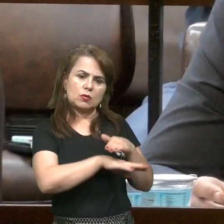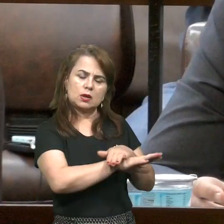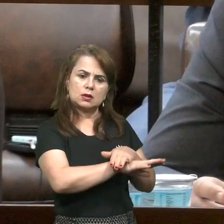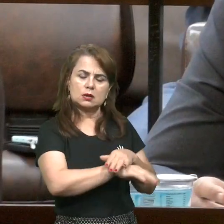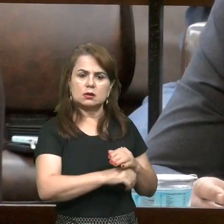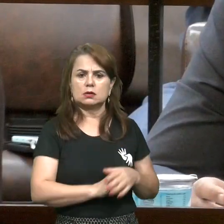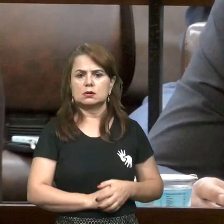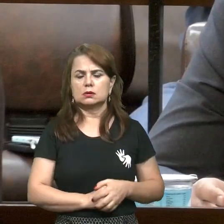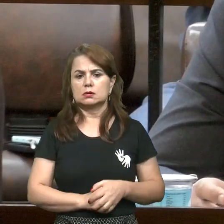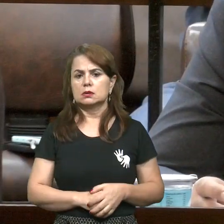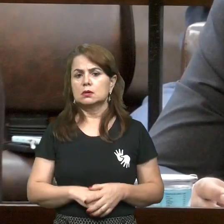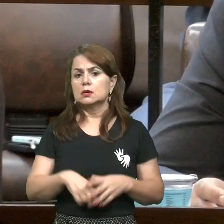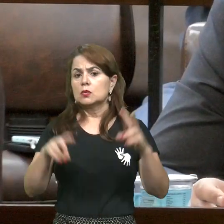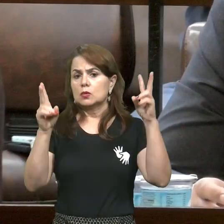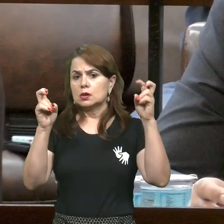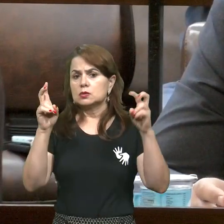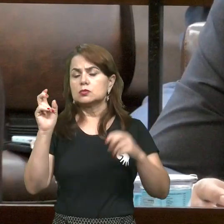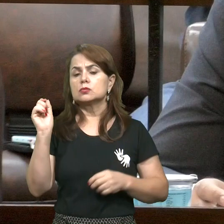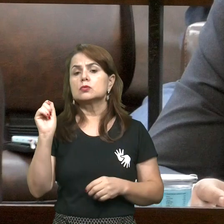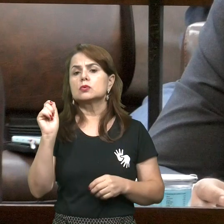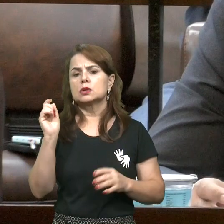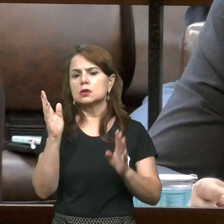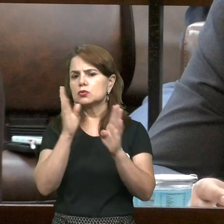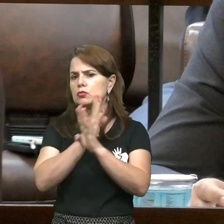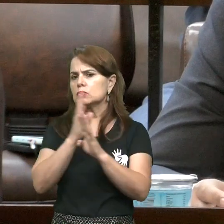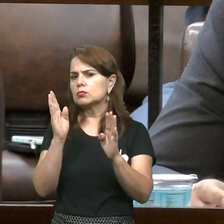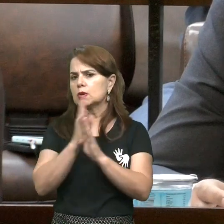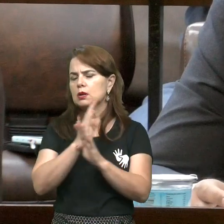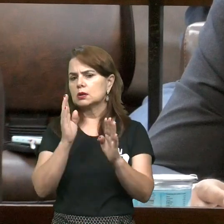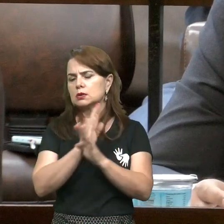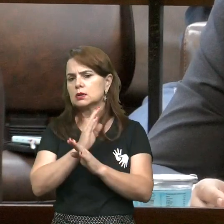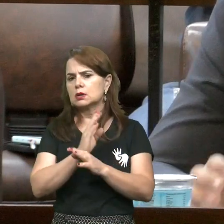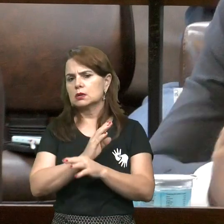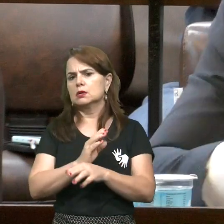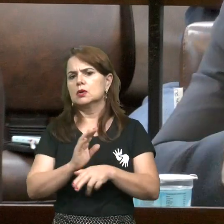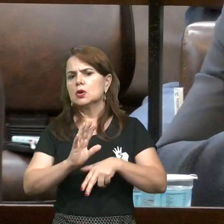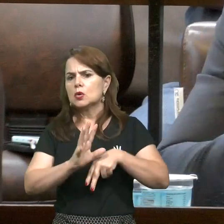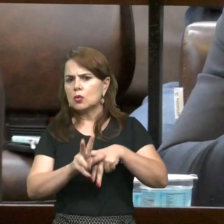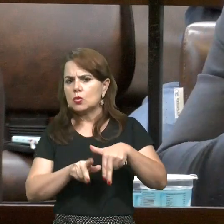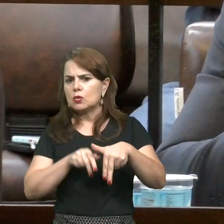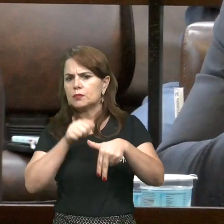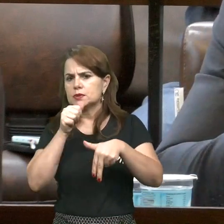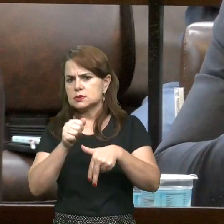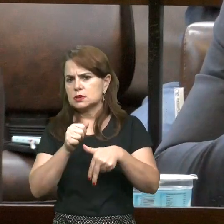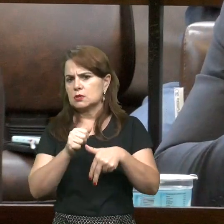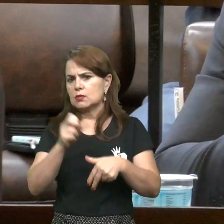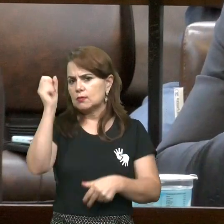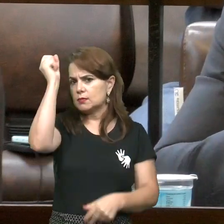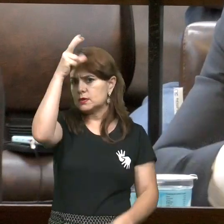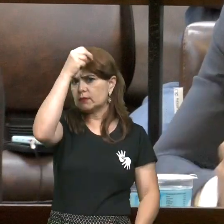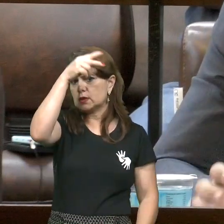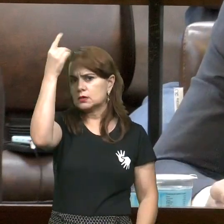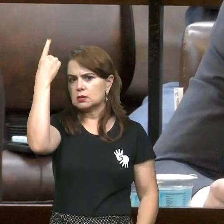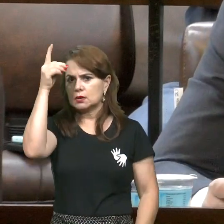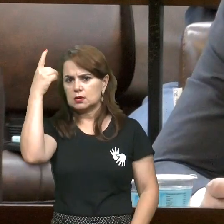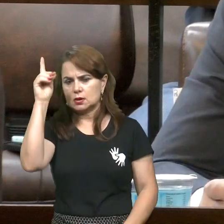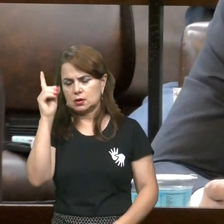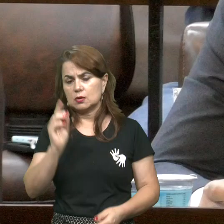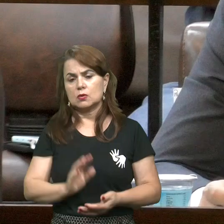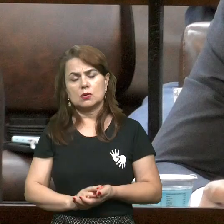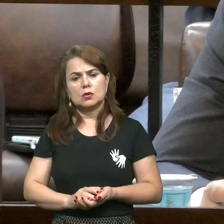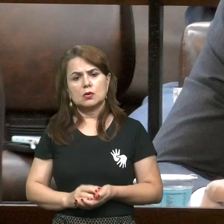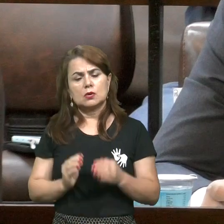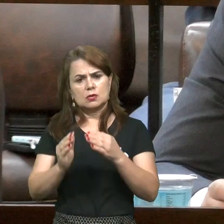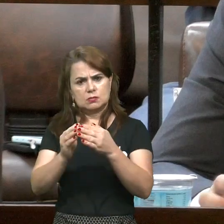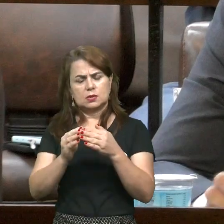suspeita de irregularidades aí cometidas pela administração do prefeito Daniel Alonso, solicito a Vossa Excelência